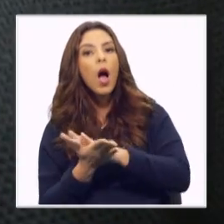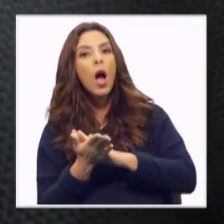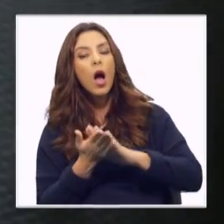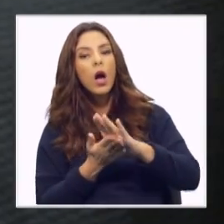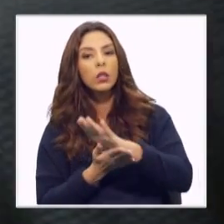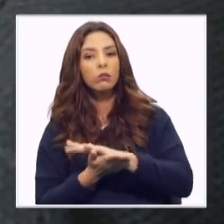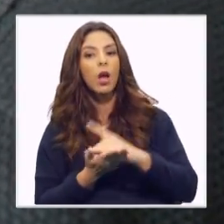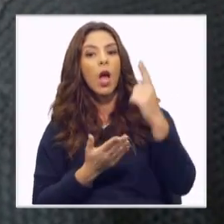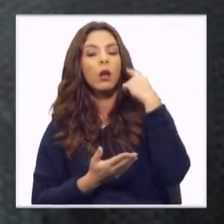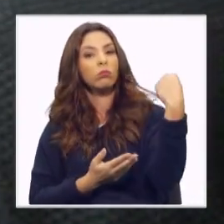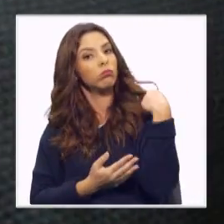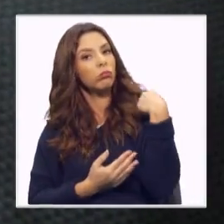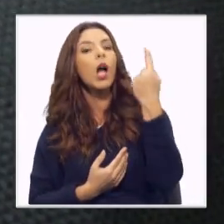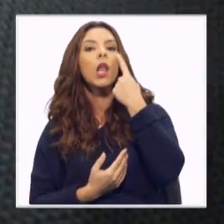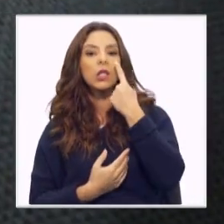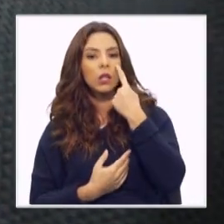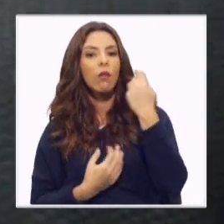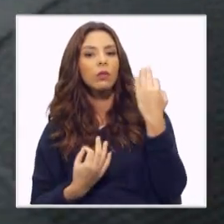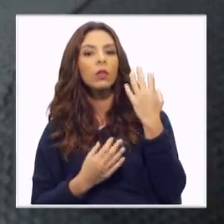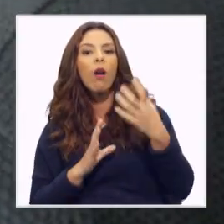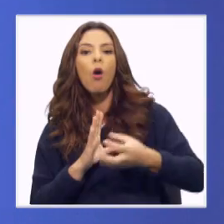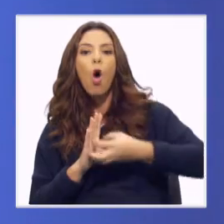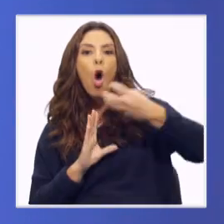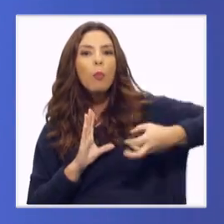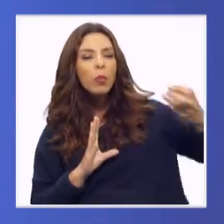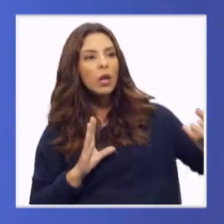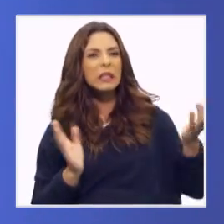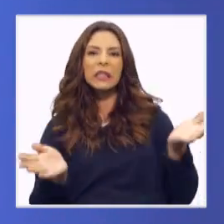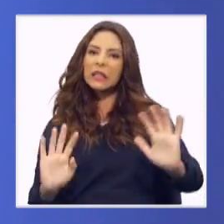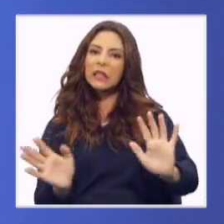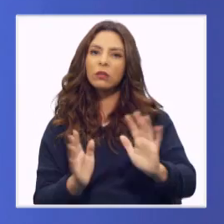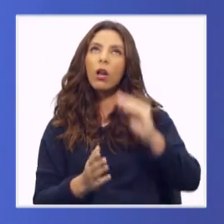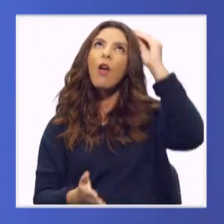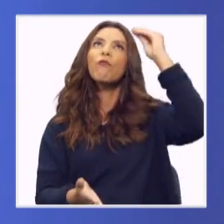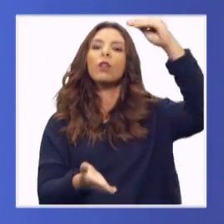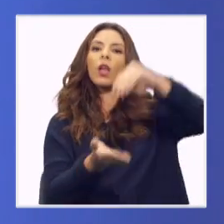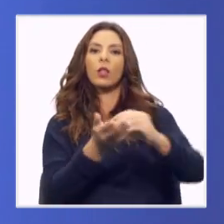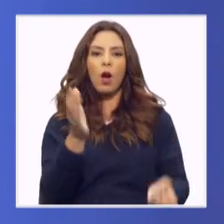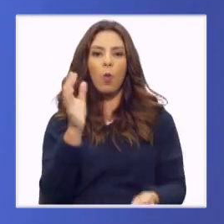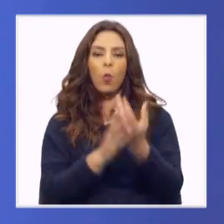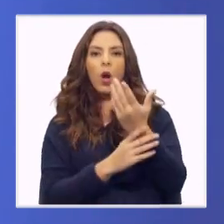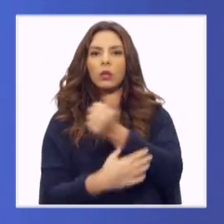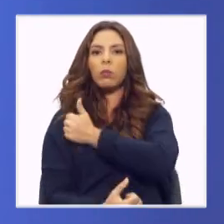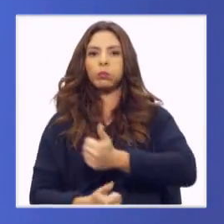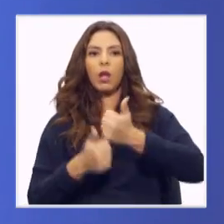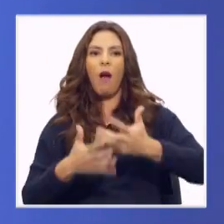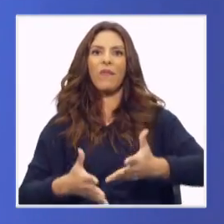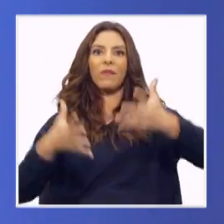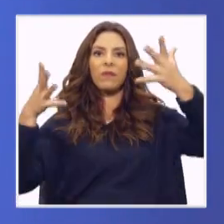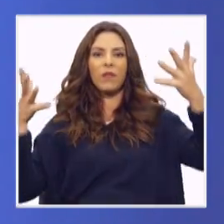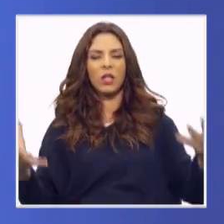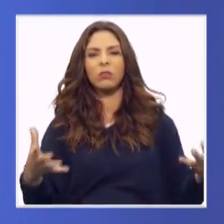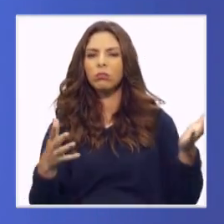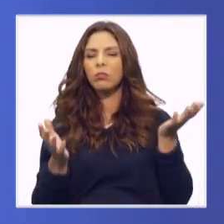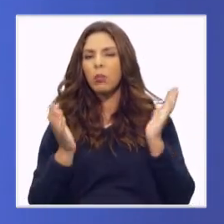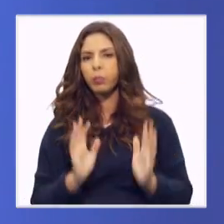A própria professora advertiu-nos para que não complicássemos e que não inventássemos uma cidade muito grande ou que